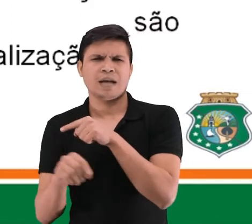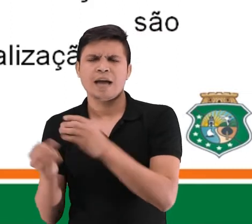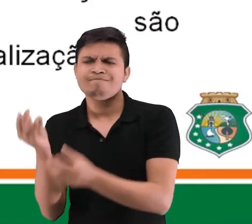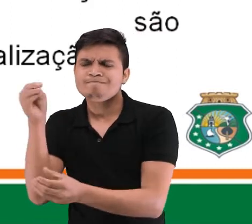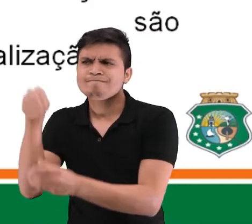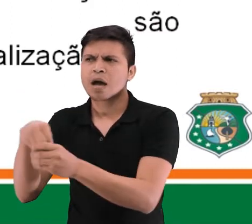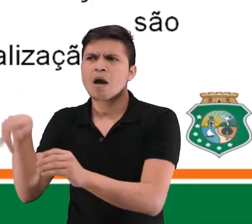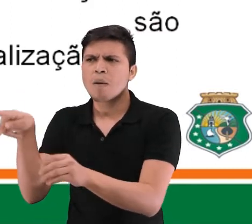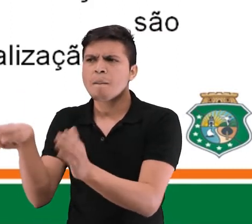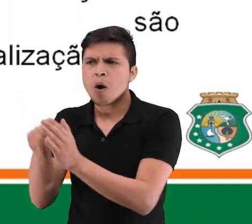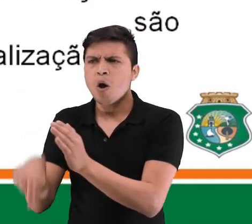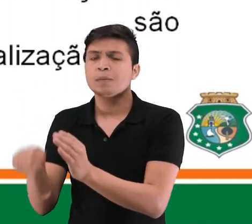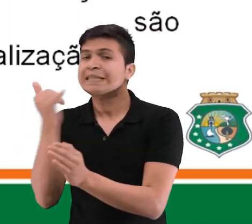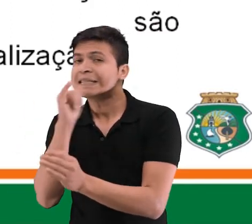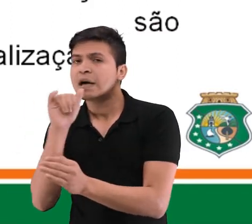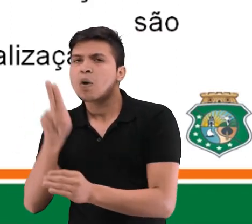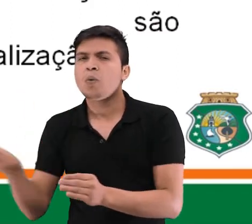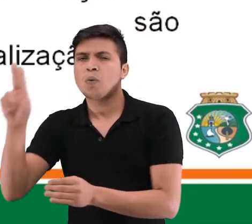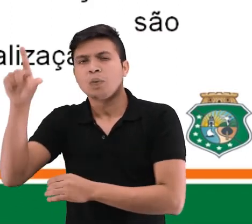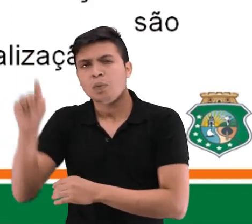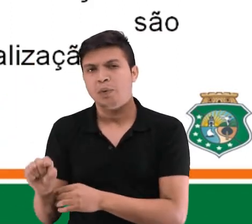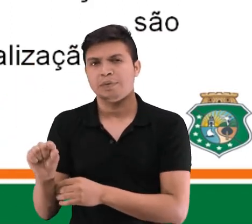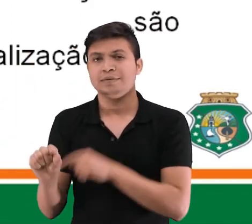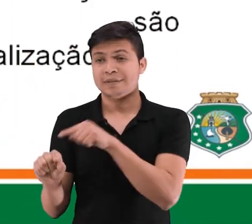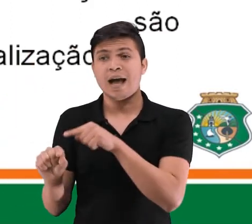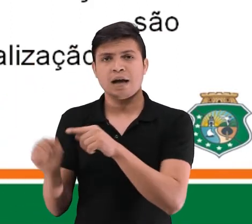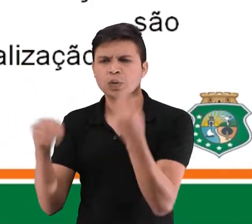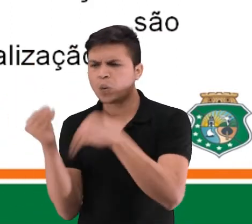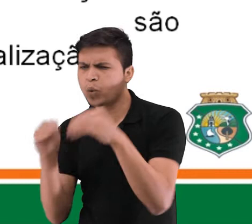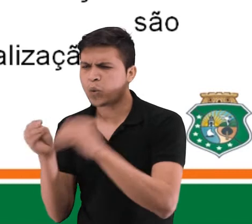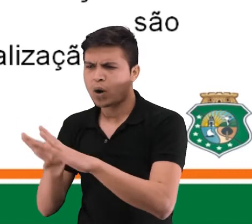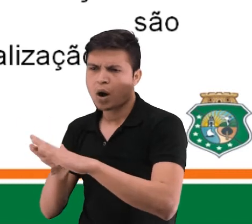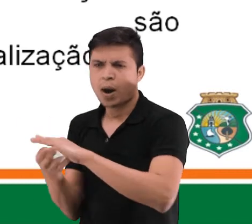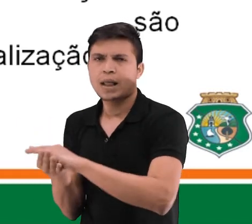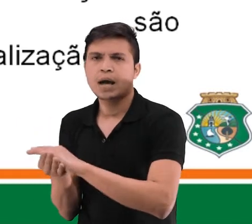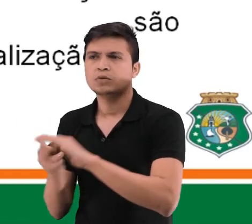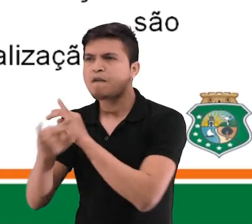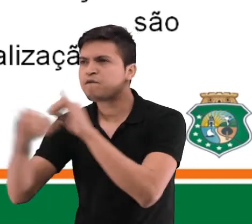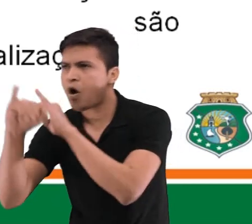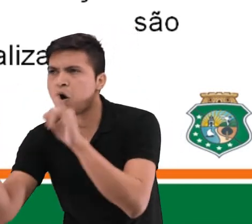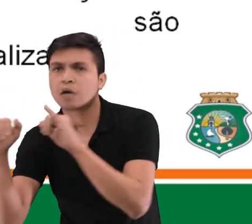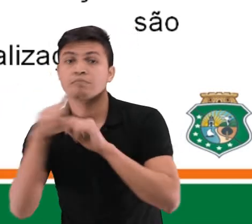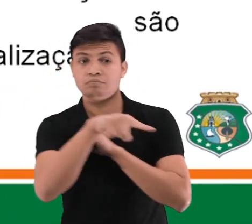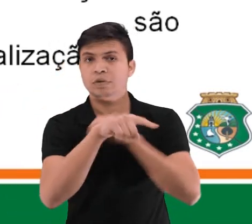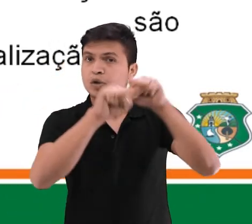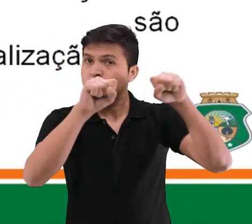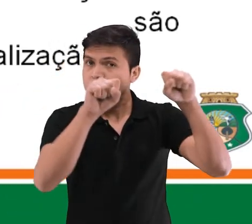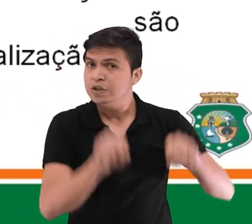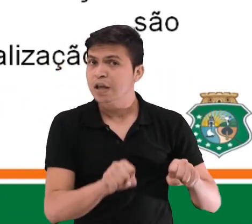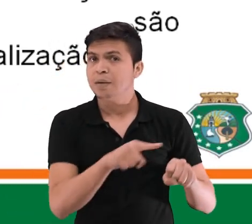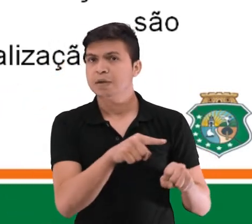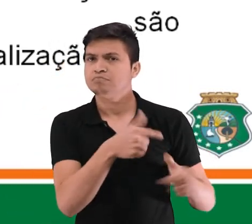baixíssimo consumo de energia, onde fica armazenadas as informações dos sistemas que são acessados pelo programa